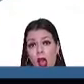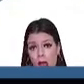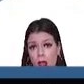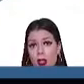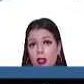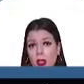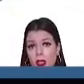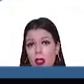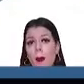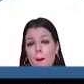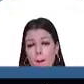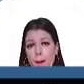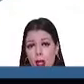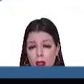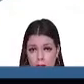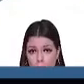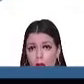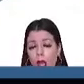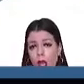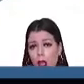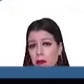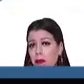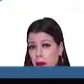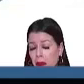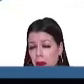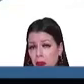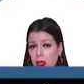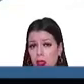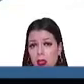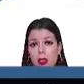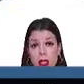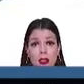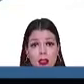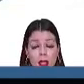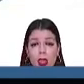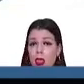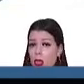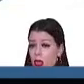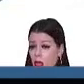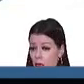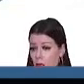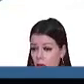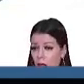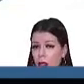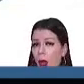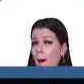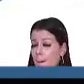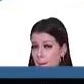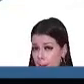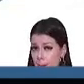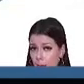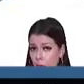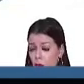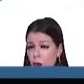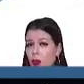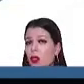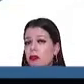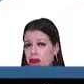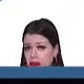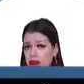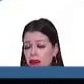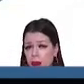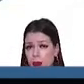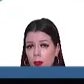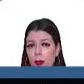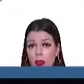vezes, estartado pela central. E essa central, ela é acompanhada de profissionais também, que vem